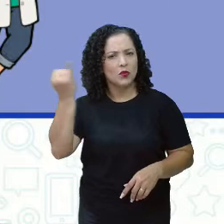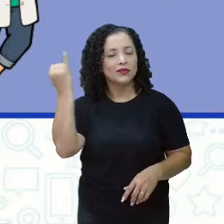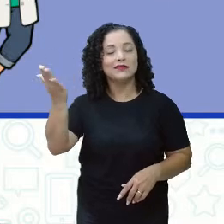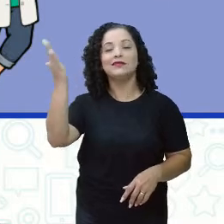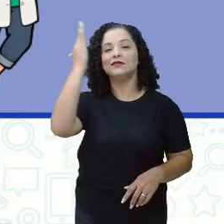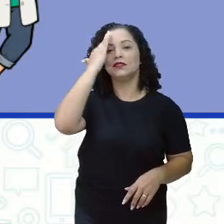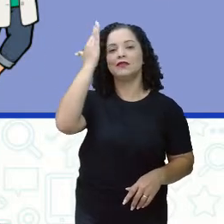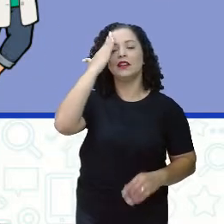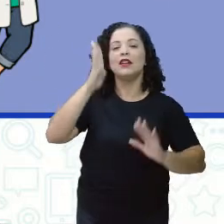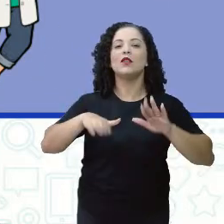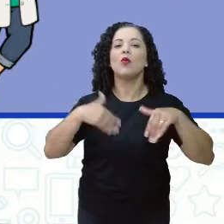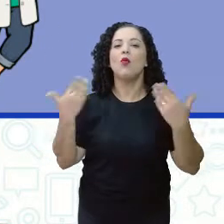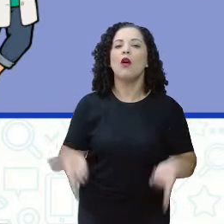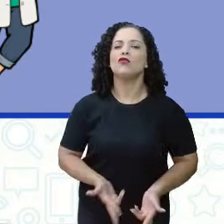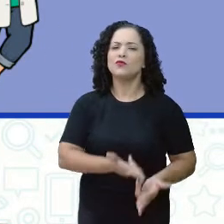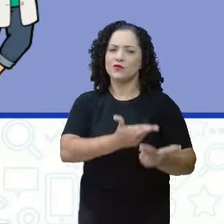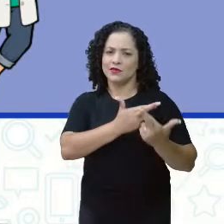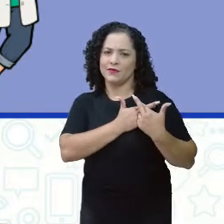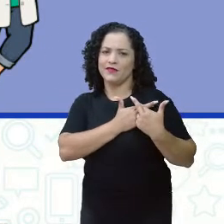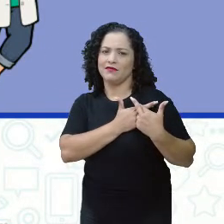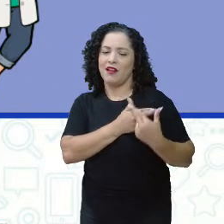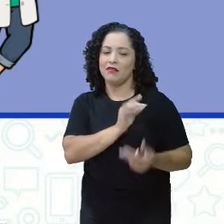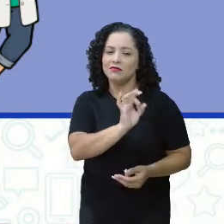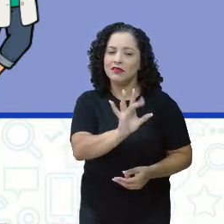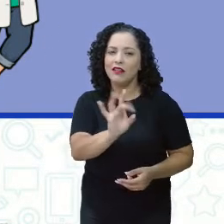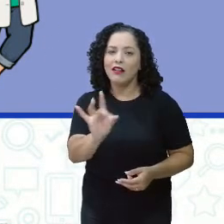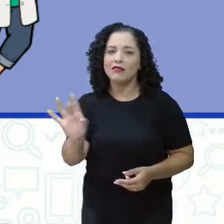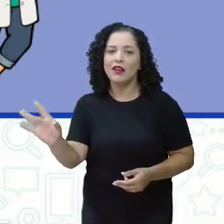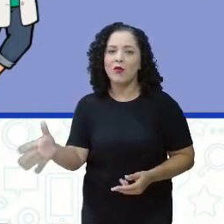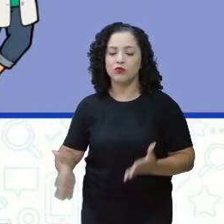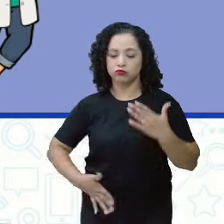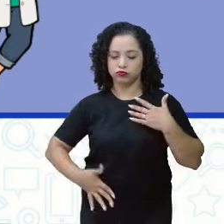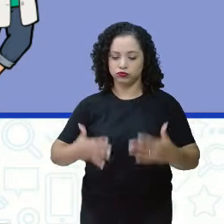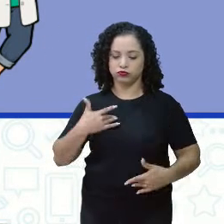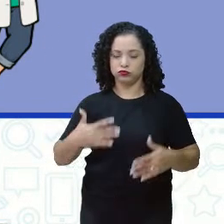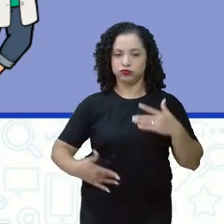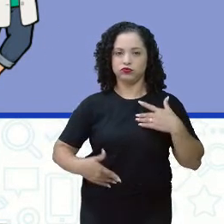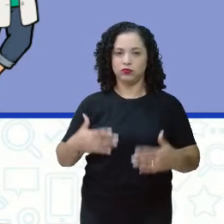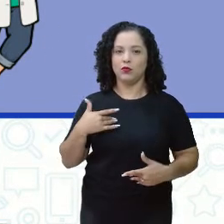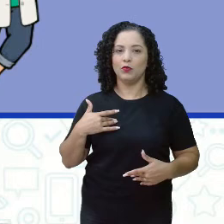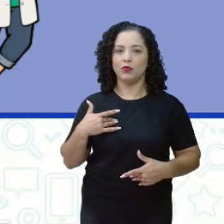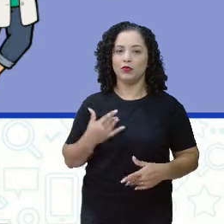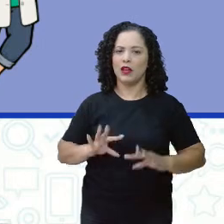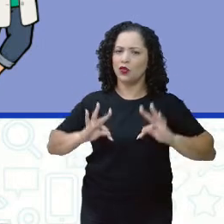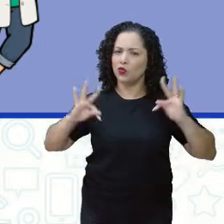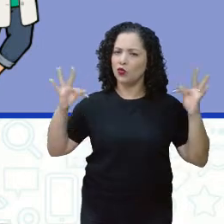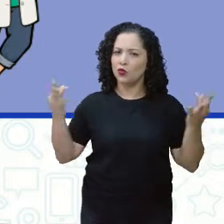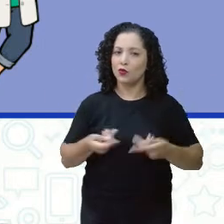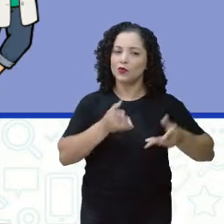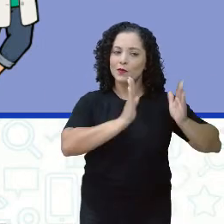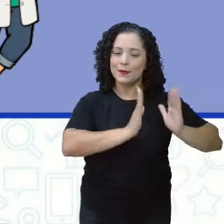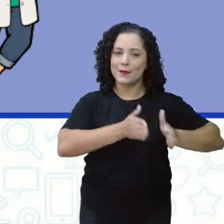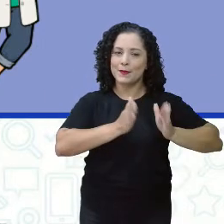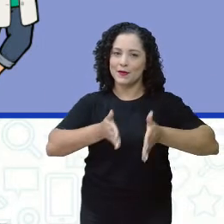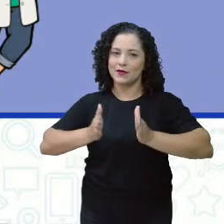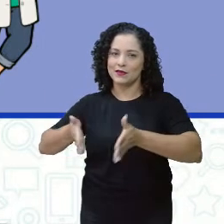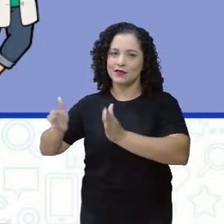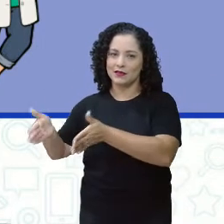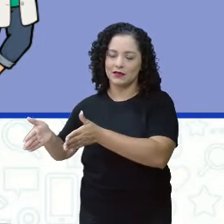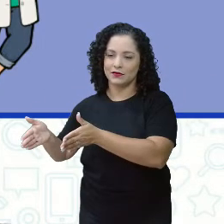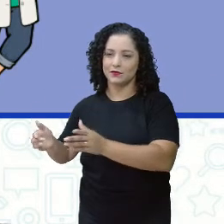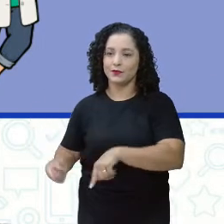entender toda a realização, todo o trabalho que esse sistema faz. E aí nós temos a primeira